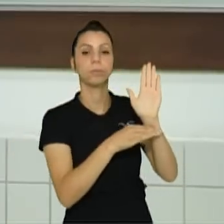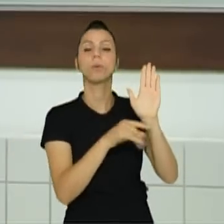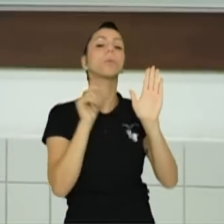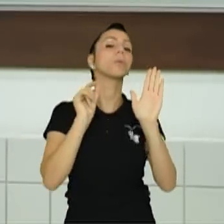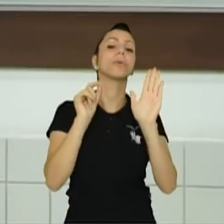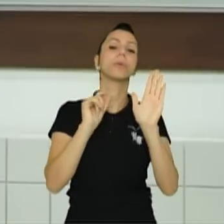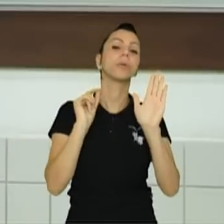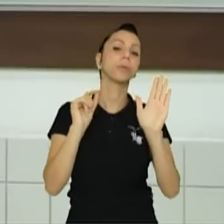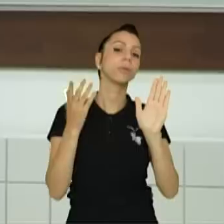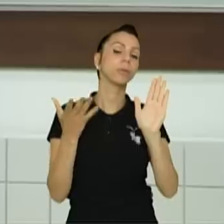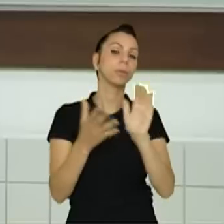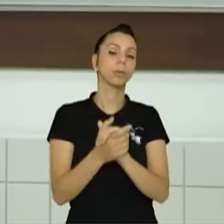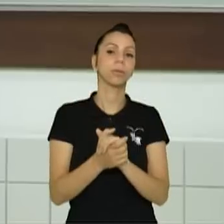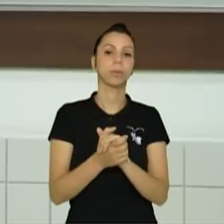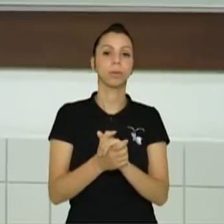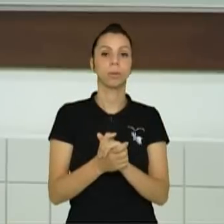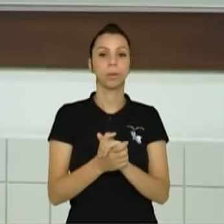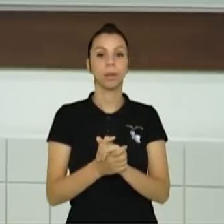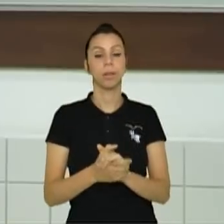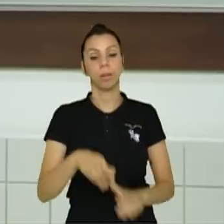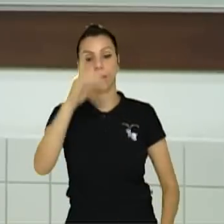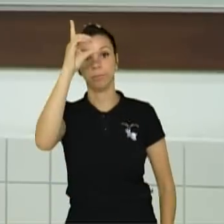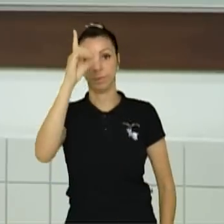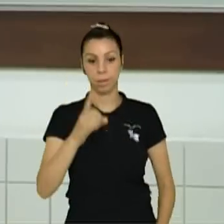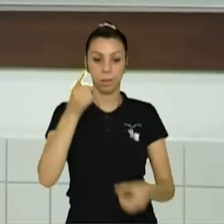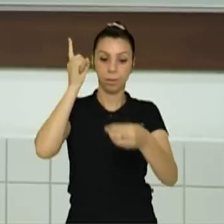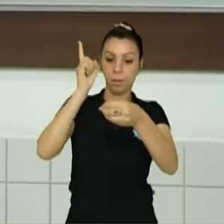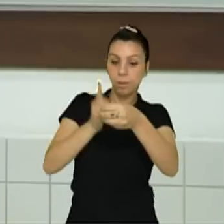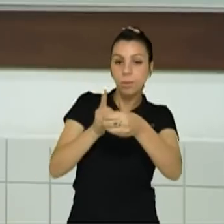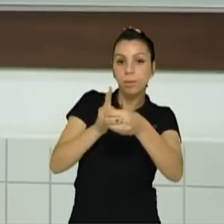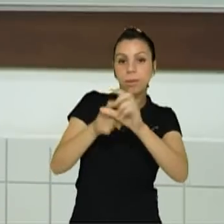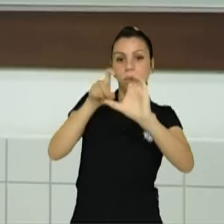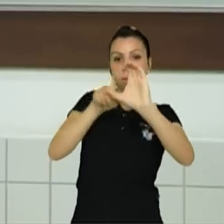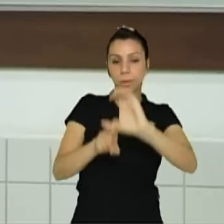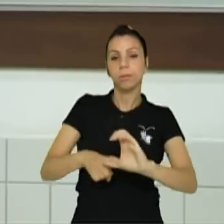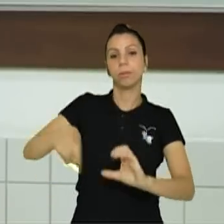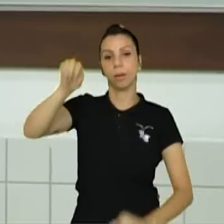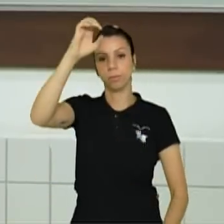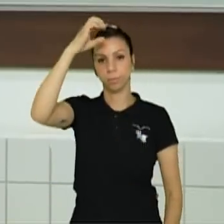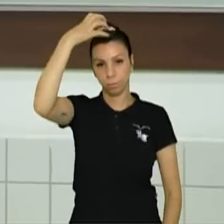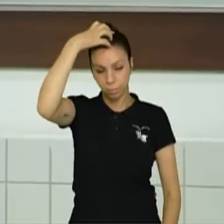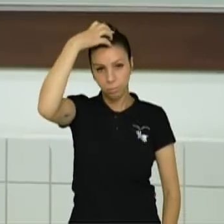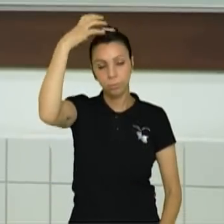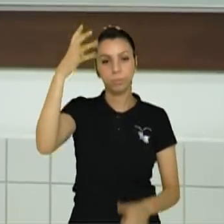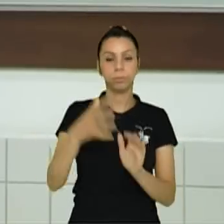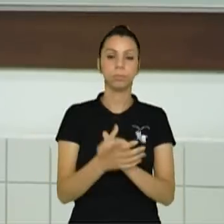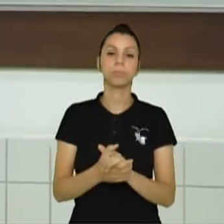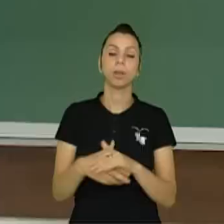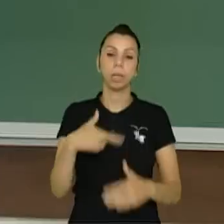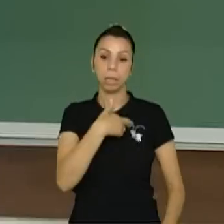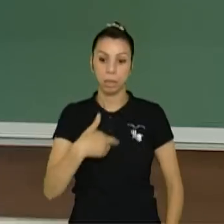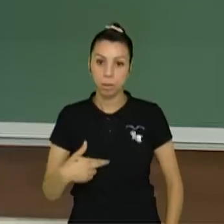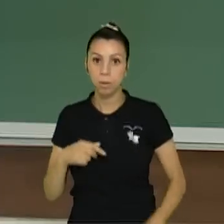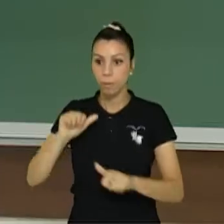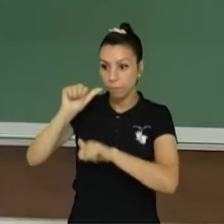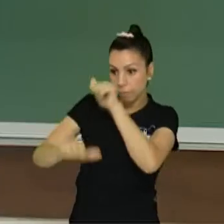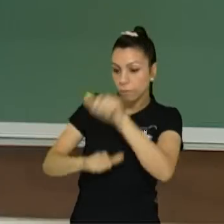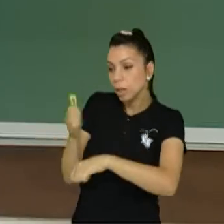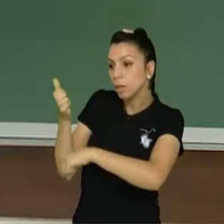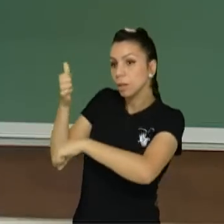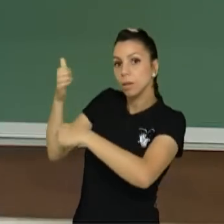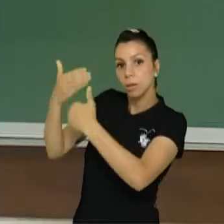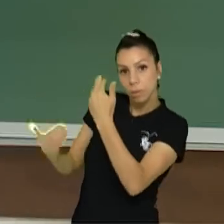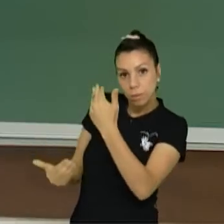qual que era? Era dar direito às províncias, o que nós chamamos na República de Estados, a poder dominar os indígenas, ou